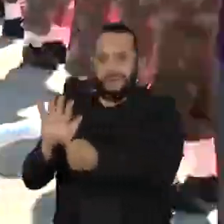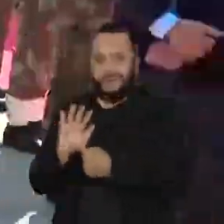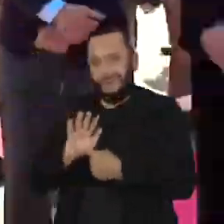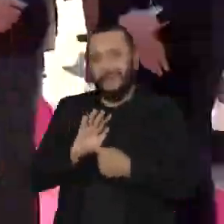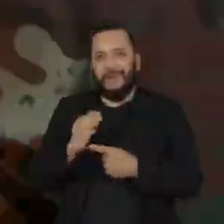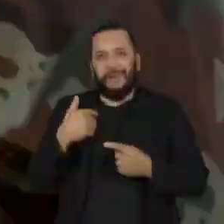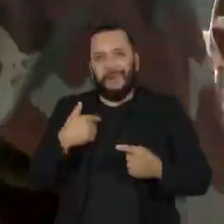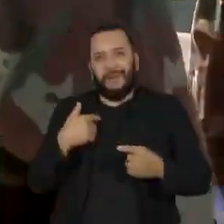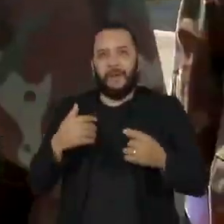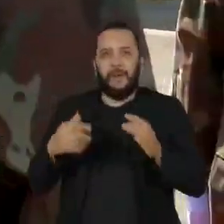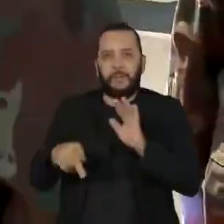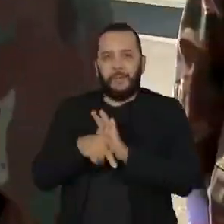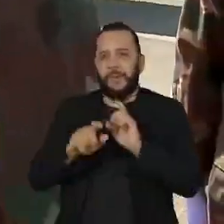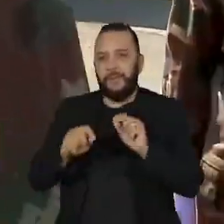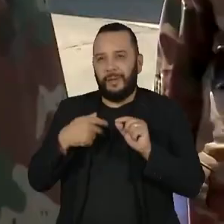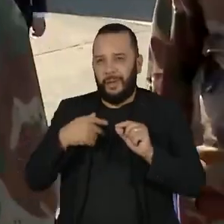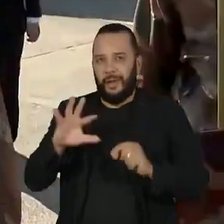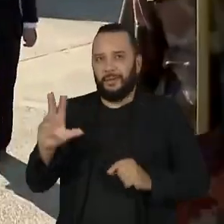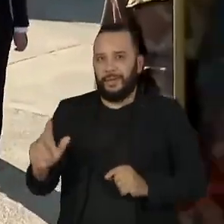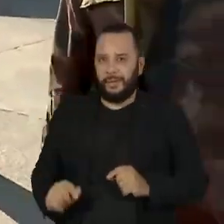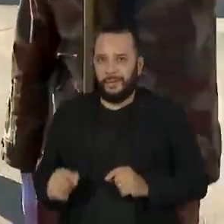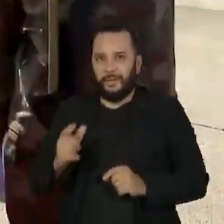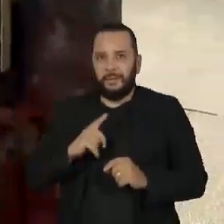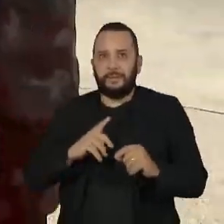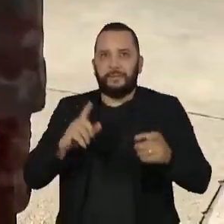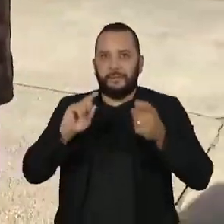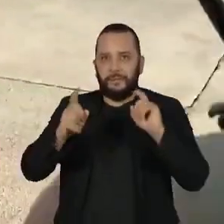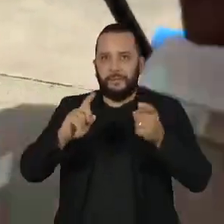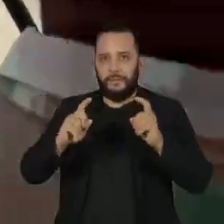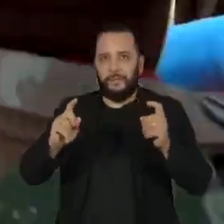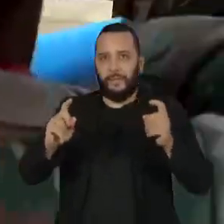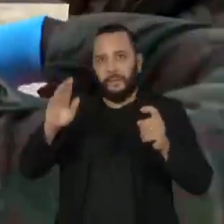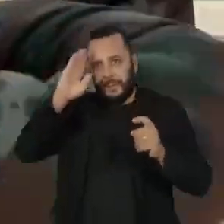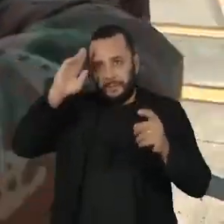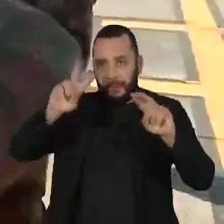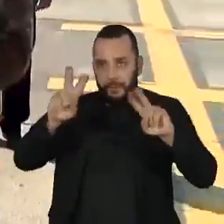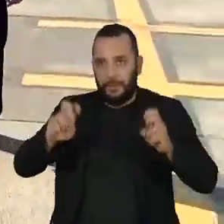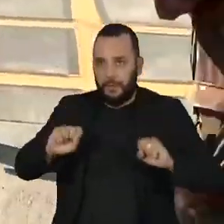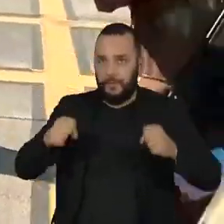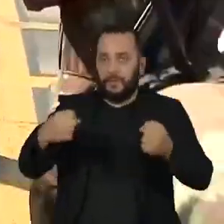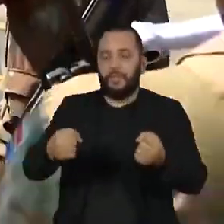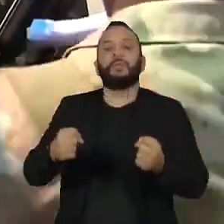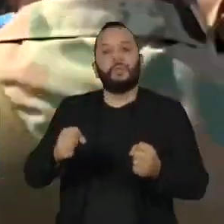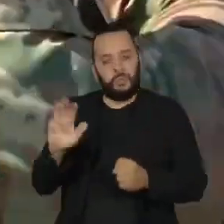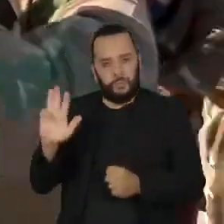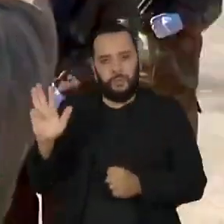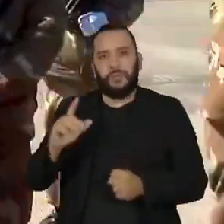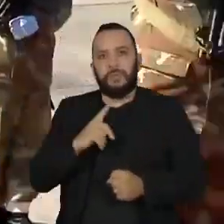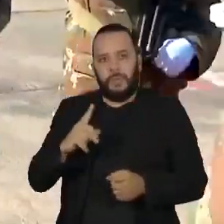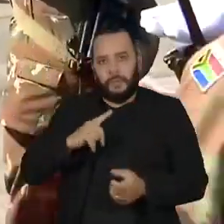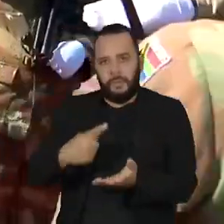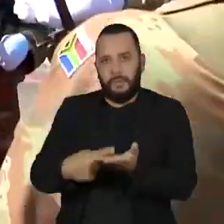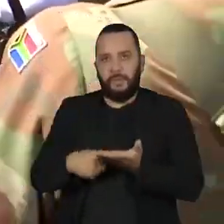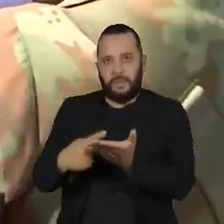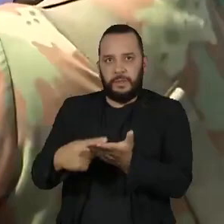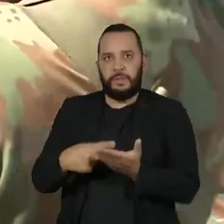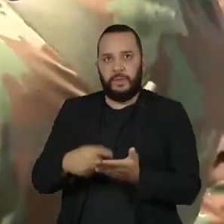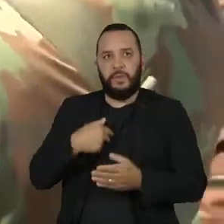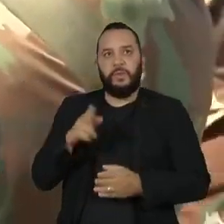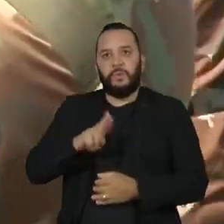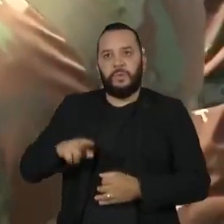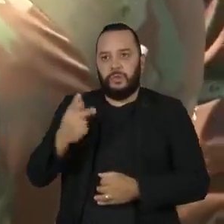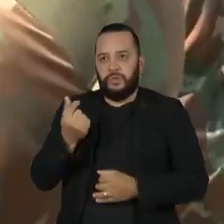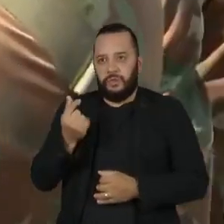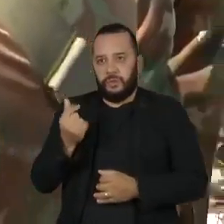na reunião os principais temas defendidos por Lula devem estar entre as negociações o uso de uma moeda